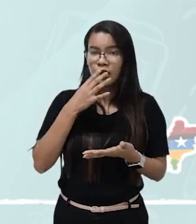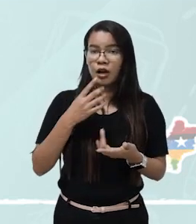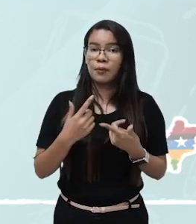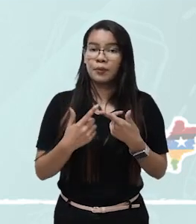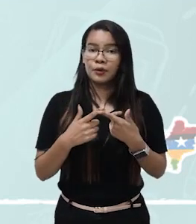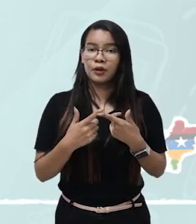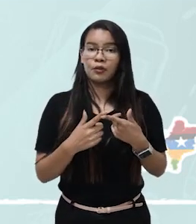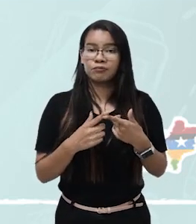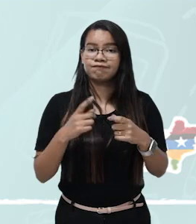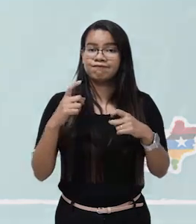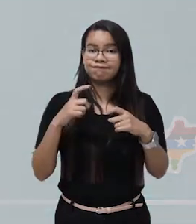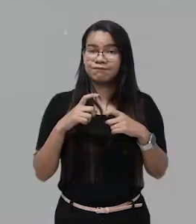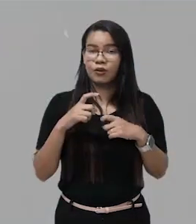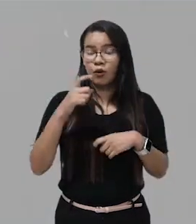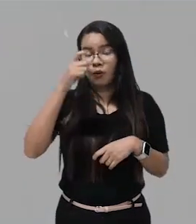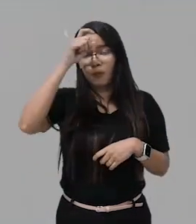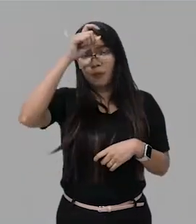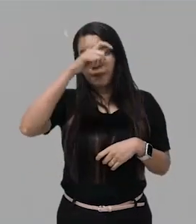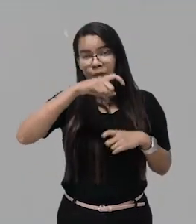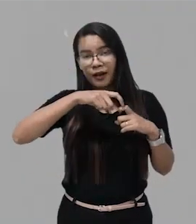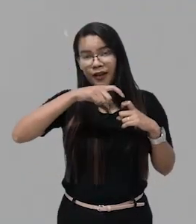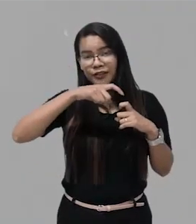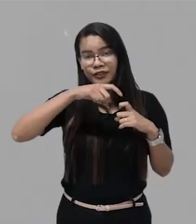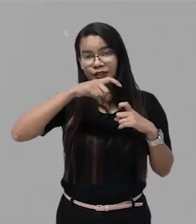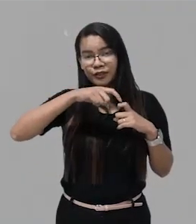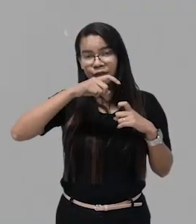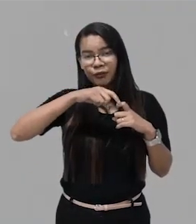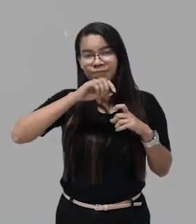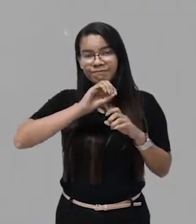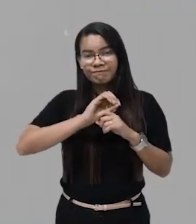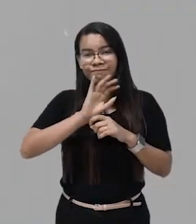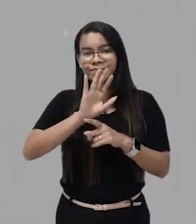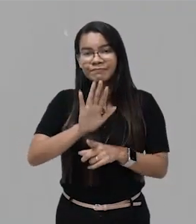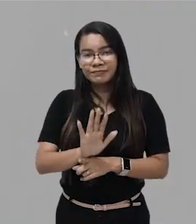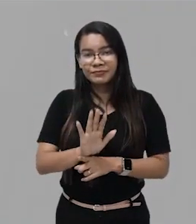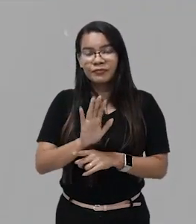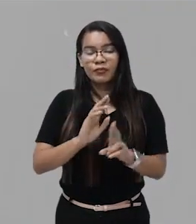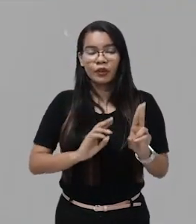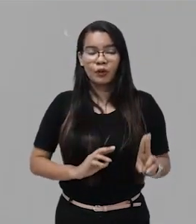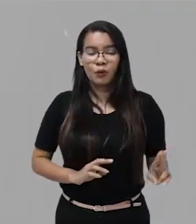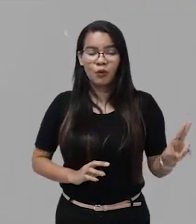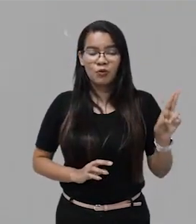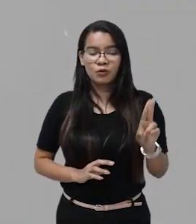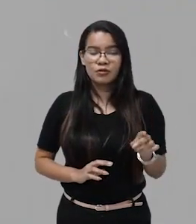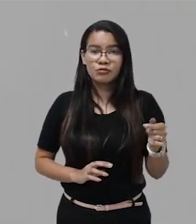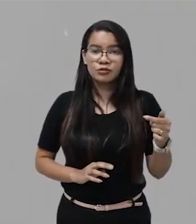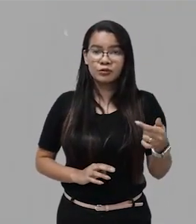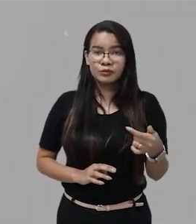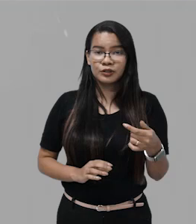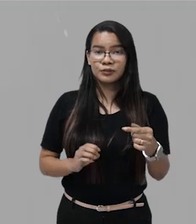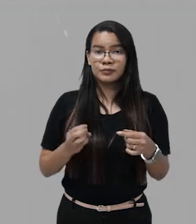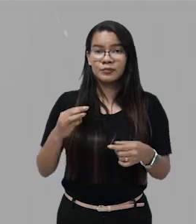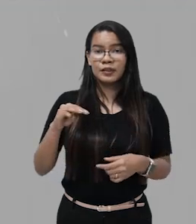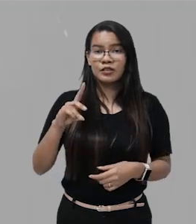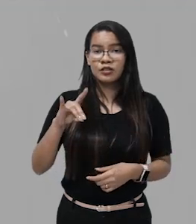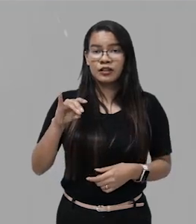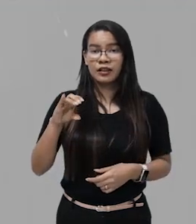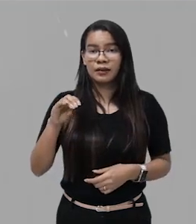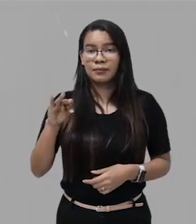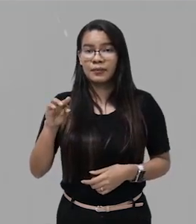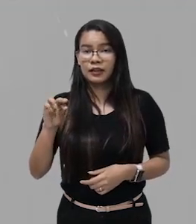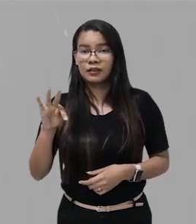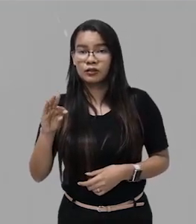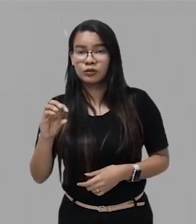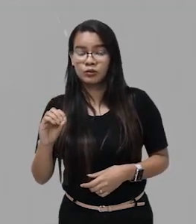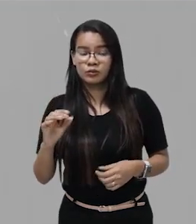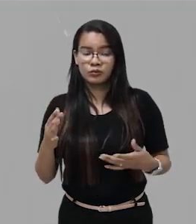prescreve, através de uma receita, é prescrito a esse indivíduo o uso desse tipo de hormônio, de medicamento. Está aqui